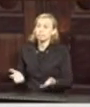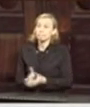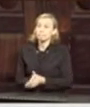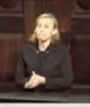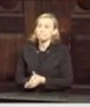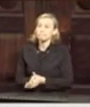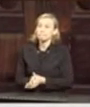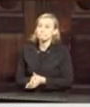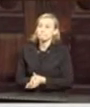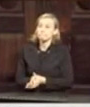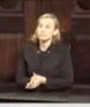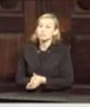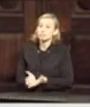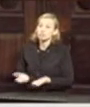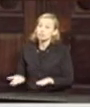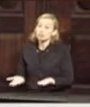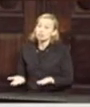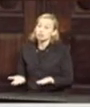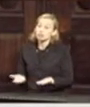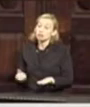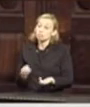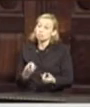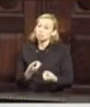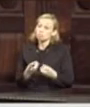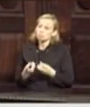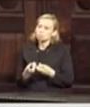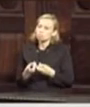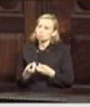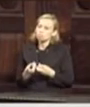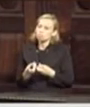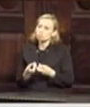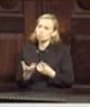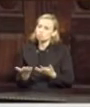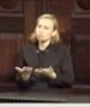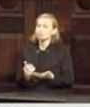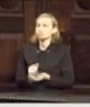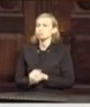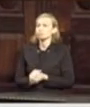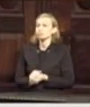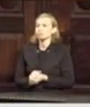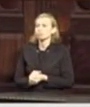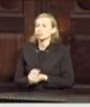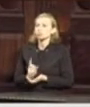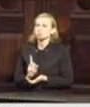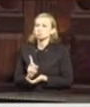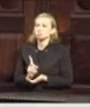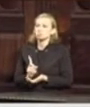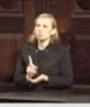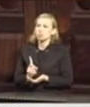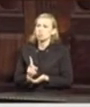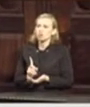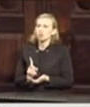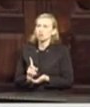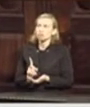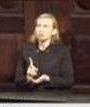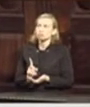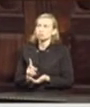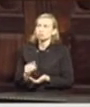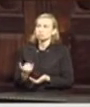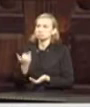E, sem dúvida nenhuma, a questão orçamentária ela tem relação, mas não é, de longe, a mais